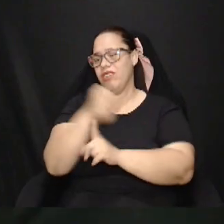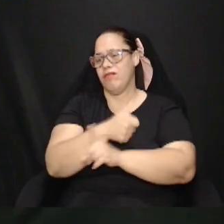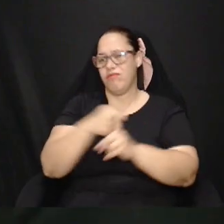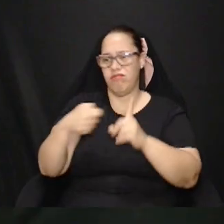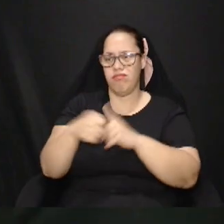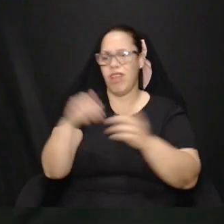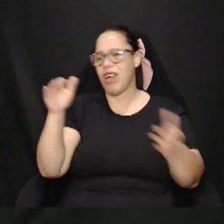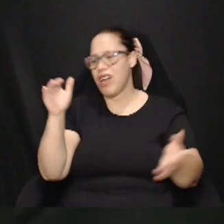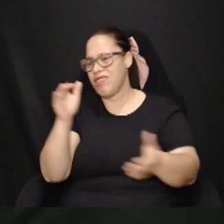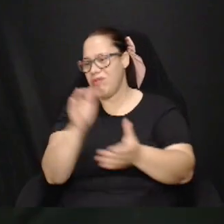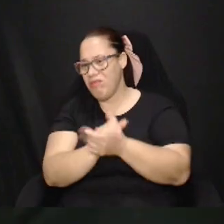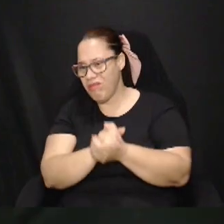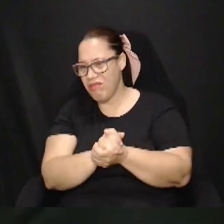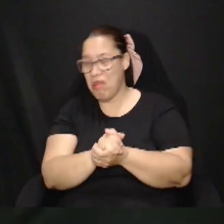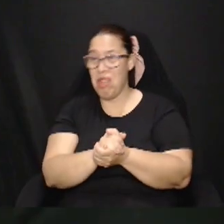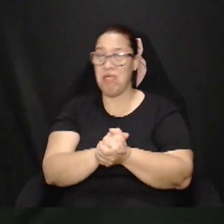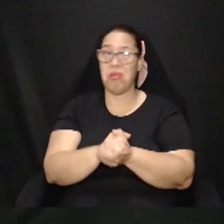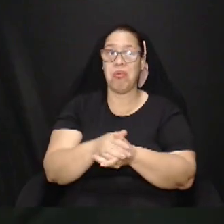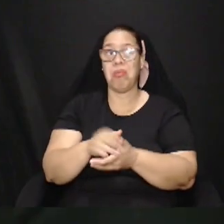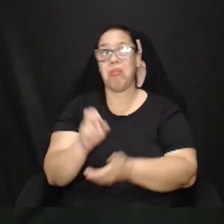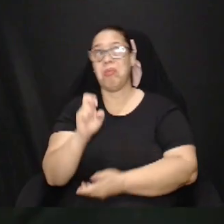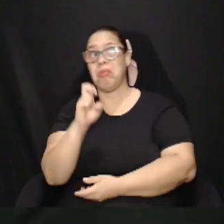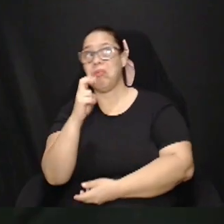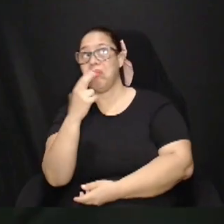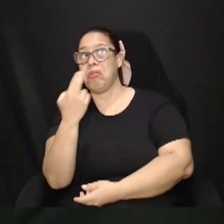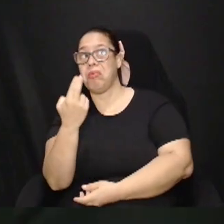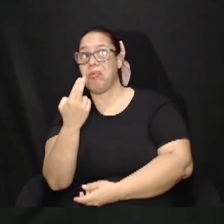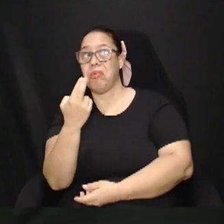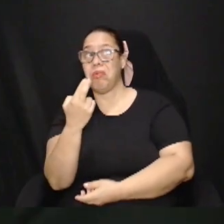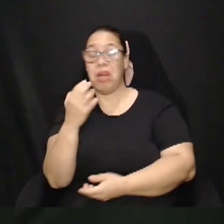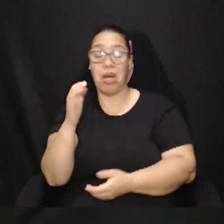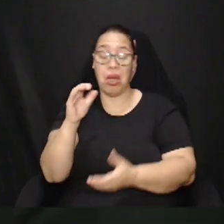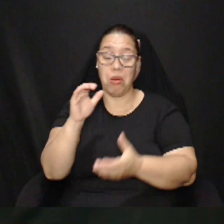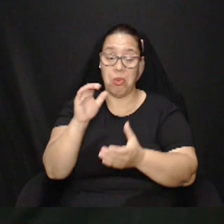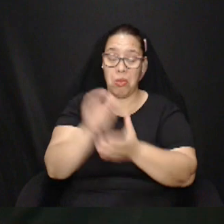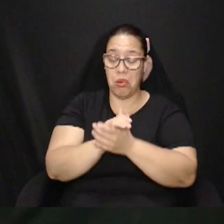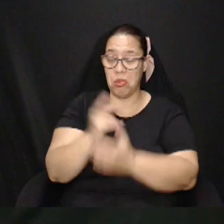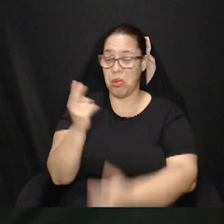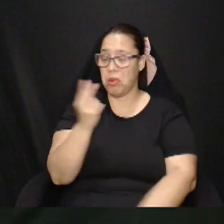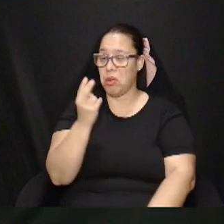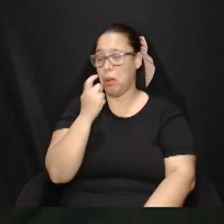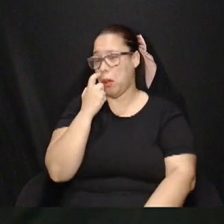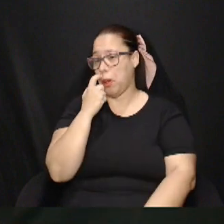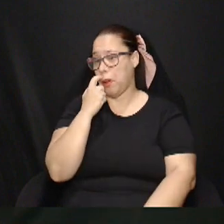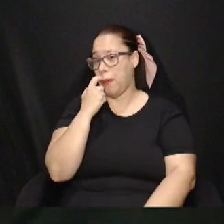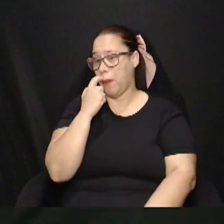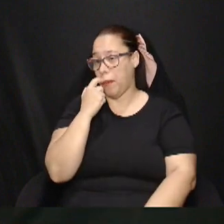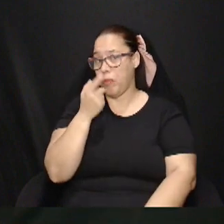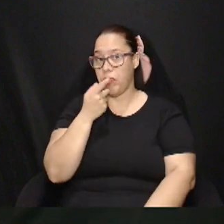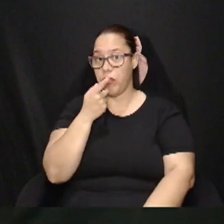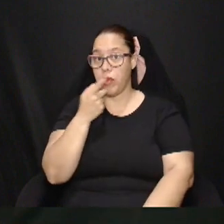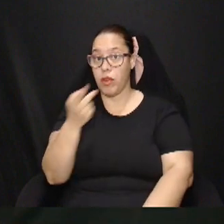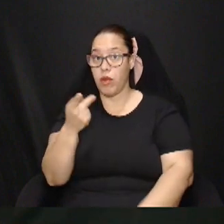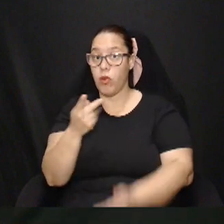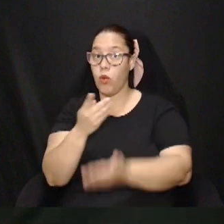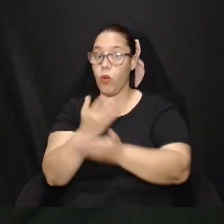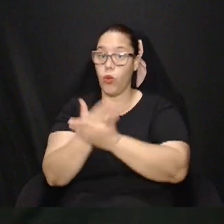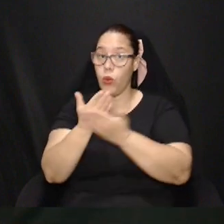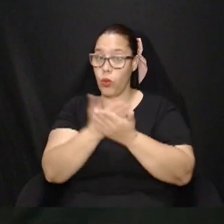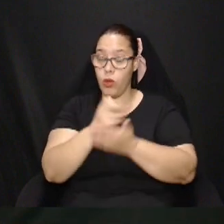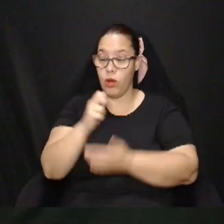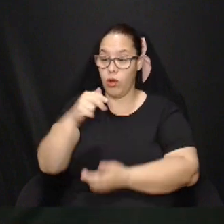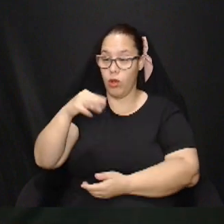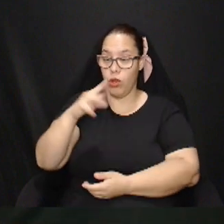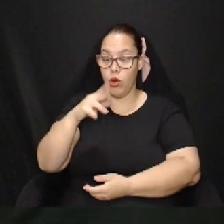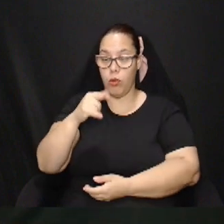casamento, né? Ou ao casal em si. Você como estudiosa, a antropologia, como é que ela ajuda a